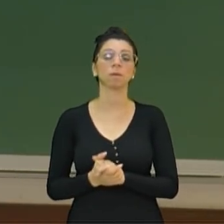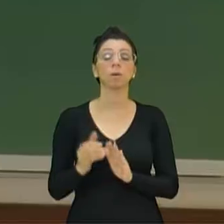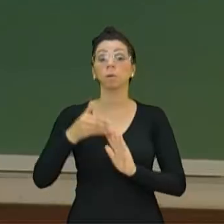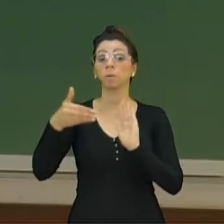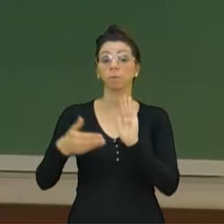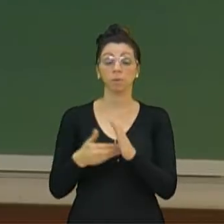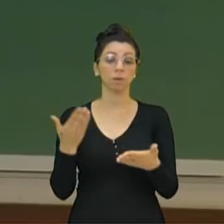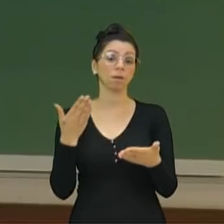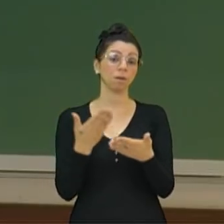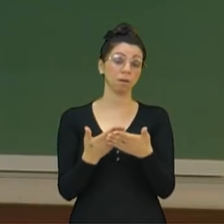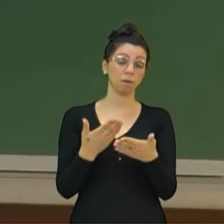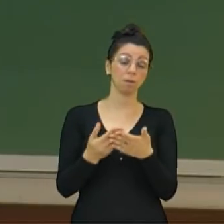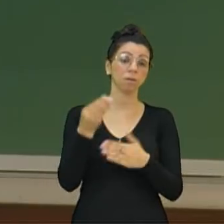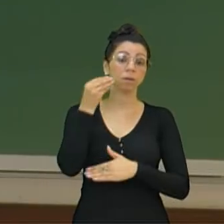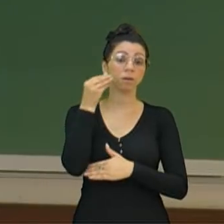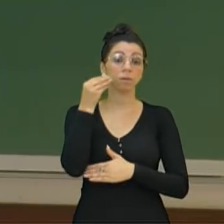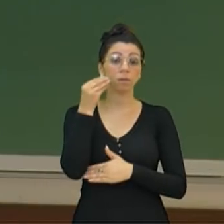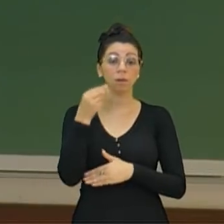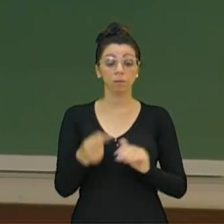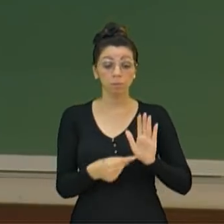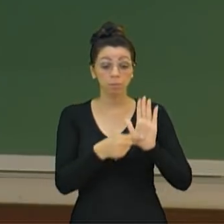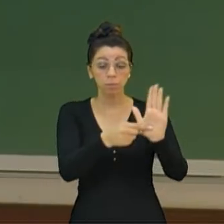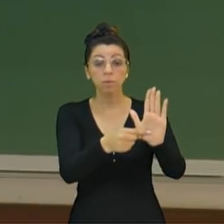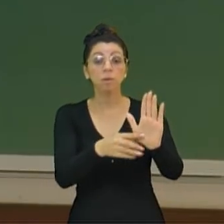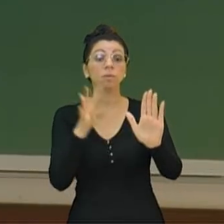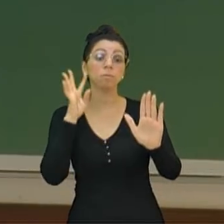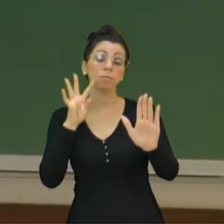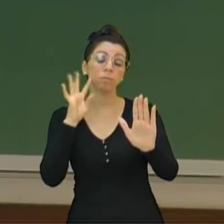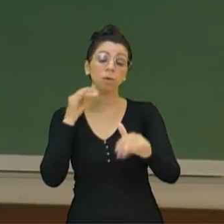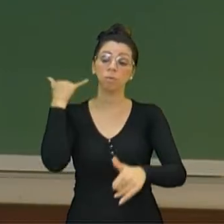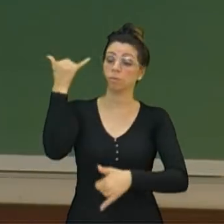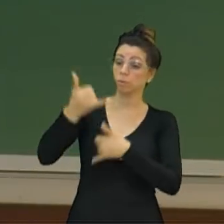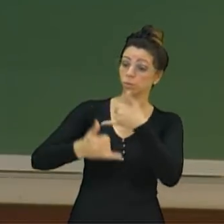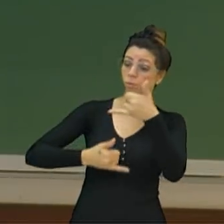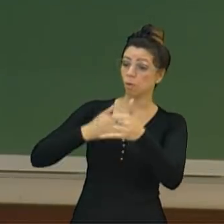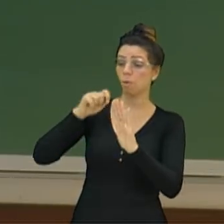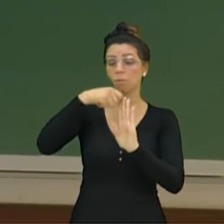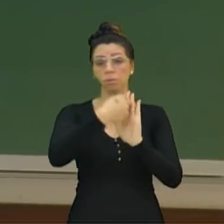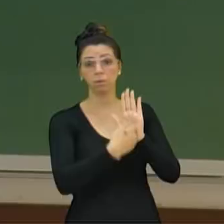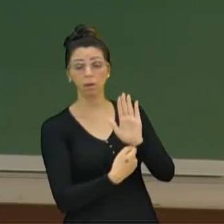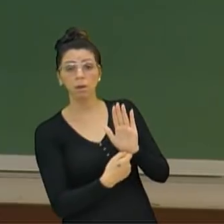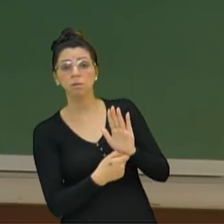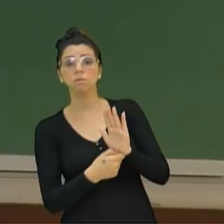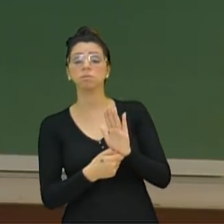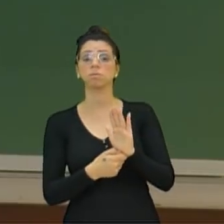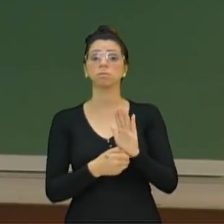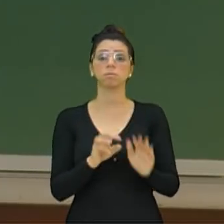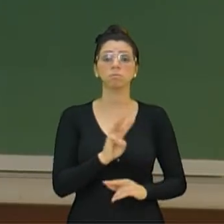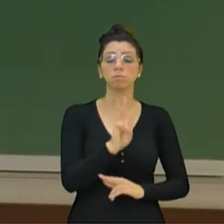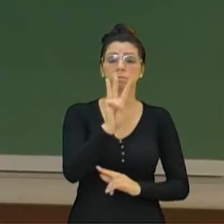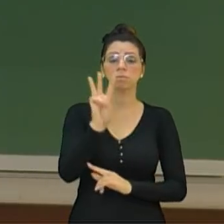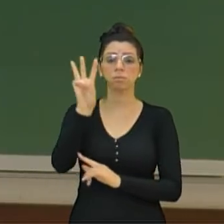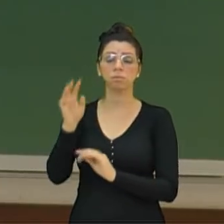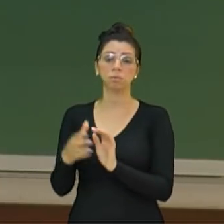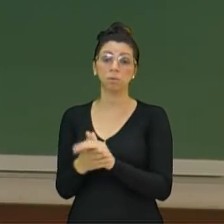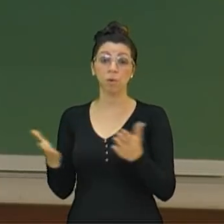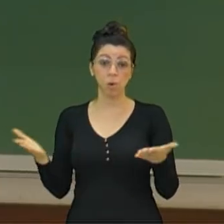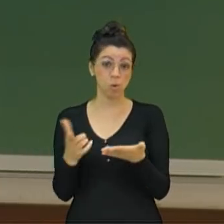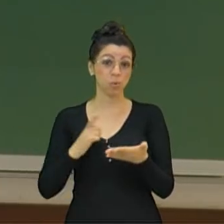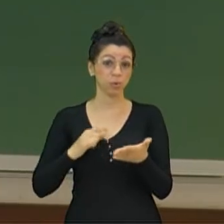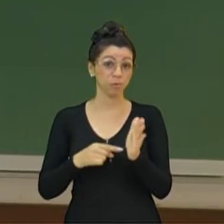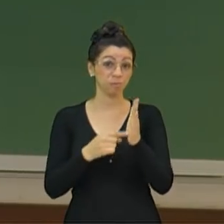legal. Um jogo, uma atividade prática, um texto, um site. Hoje eu trago para vocês um